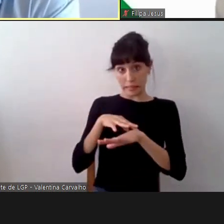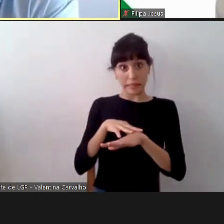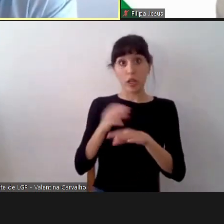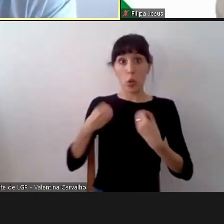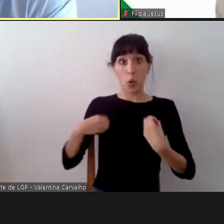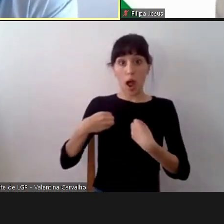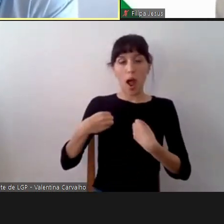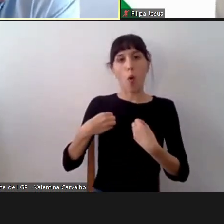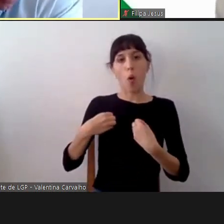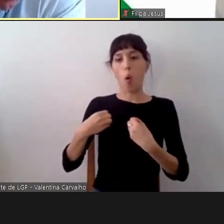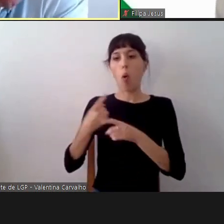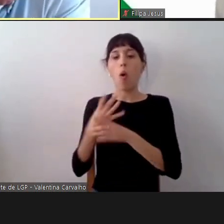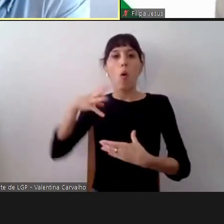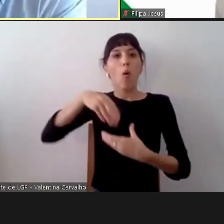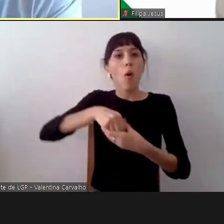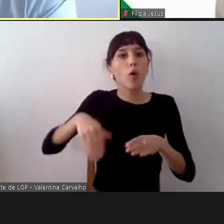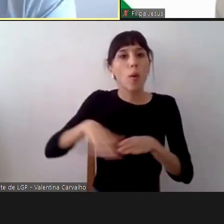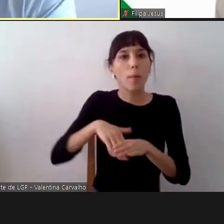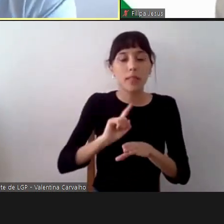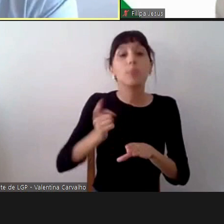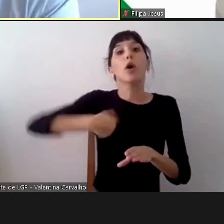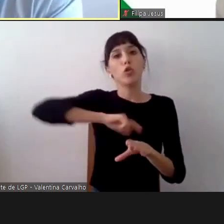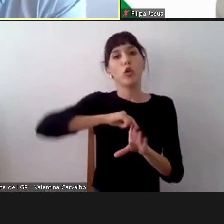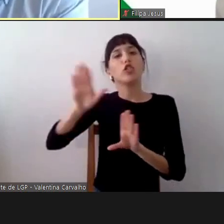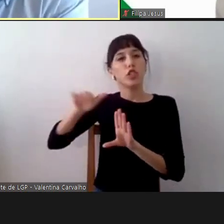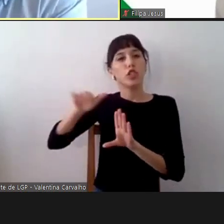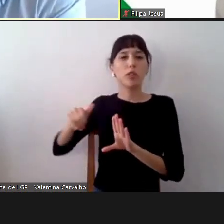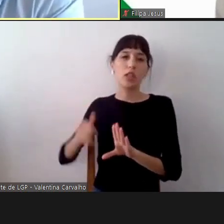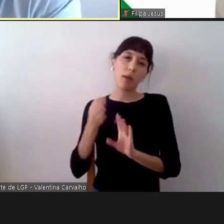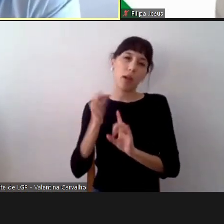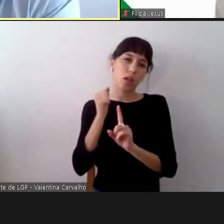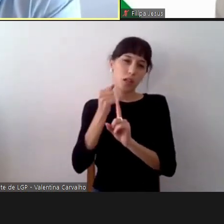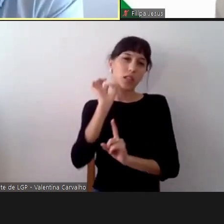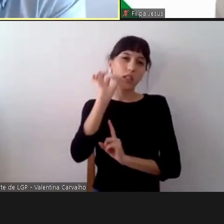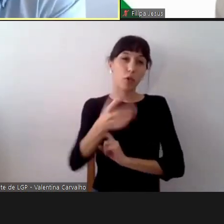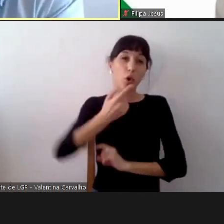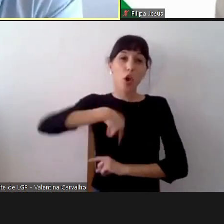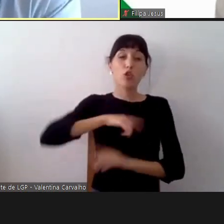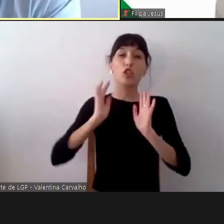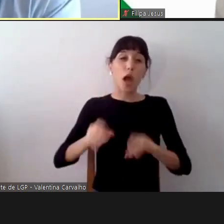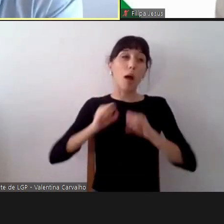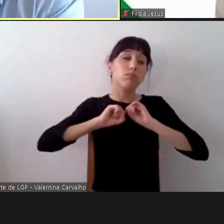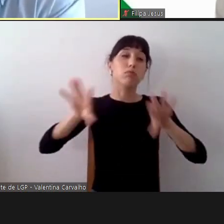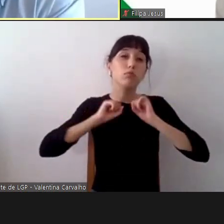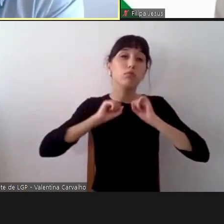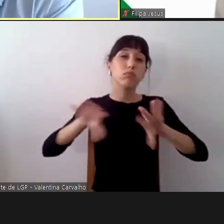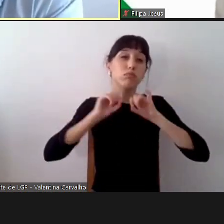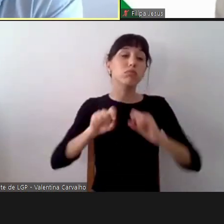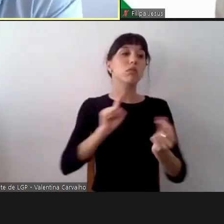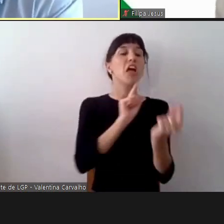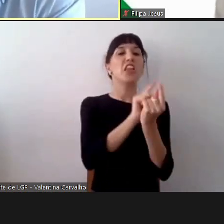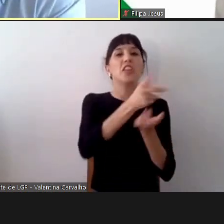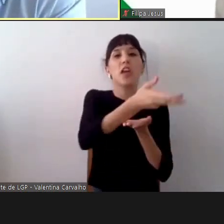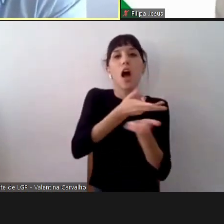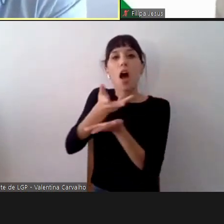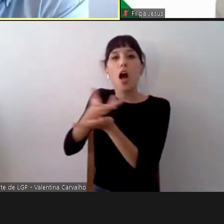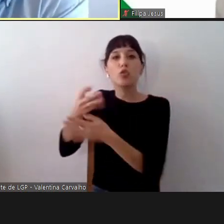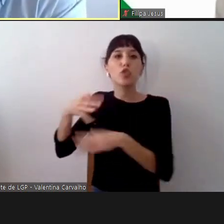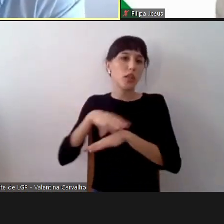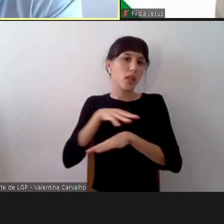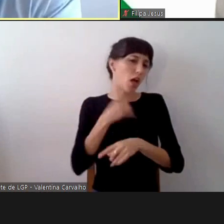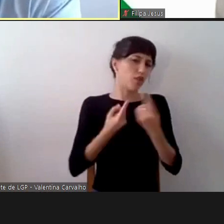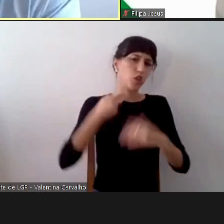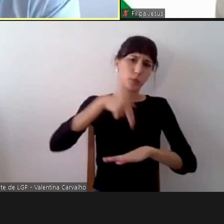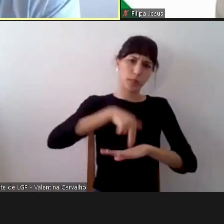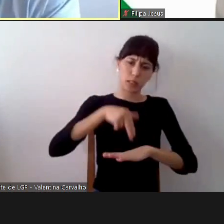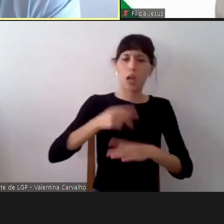nós já fizemos chegar a todos os 308 municípios por mais do que uma vez esta mensagem, e nos diálogos que vamos tendo com os executivos, seja presencialmente,